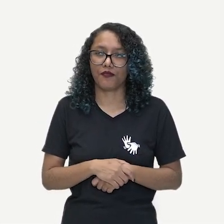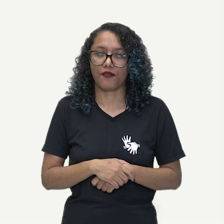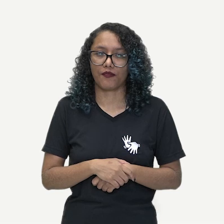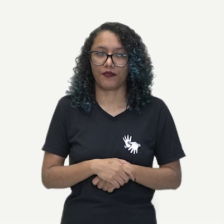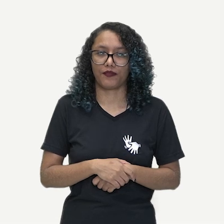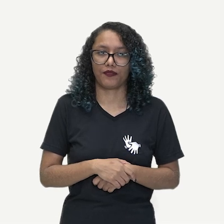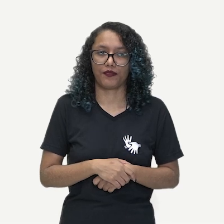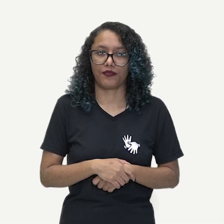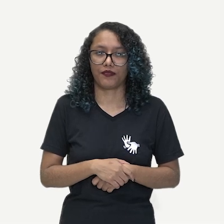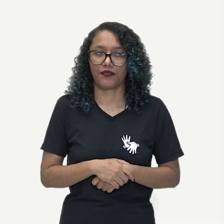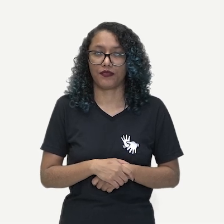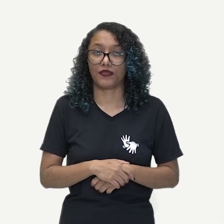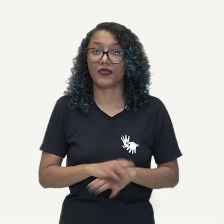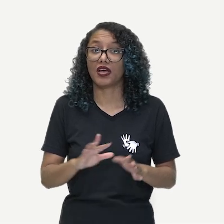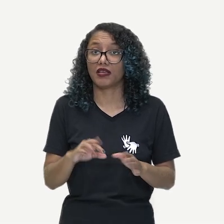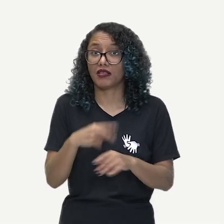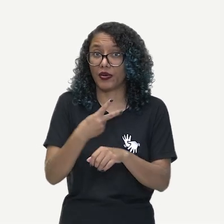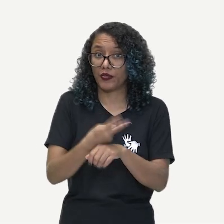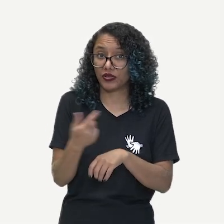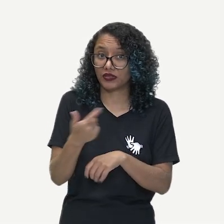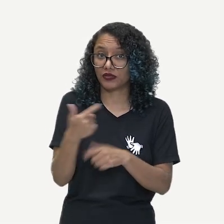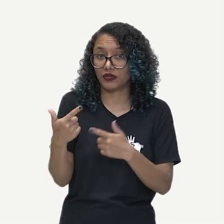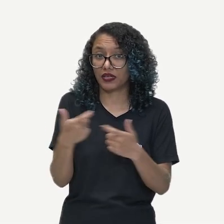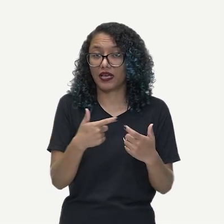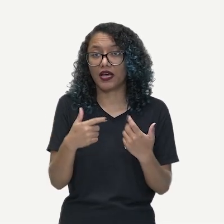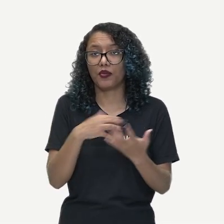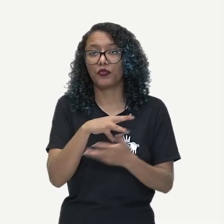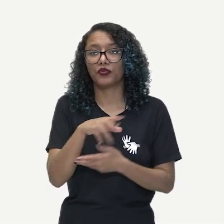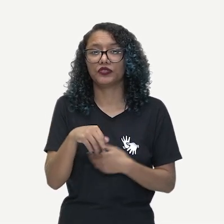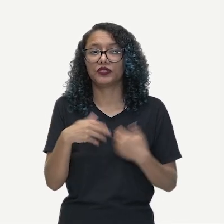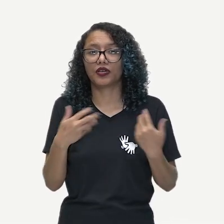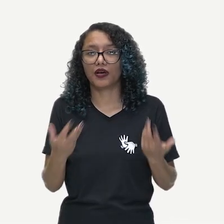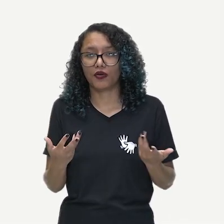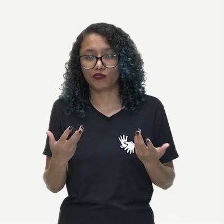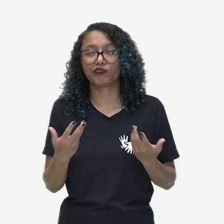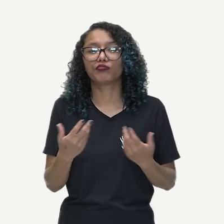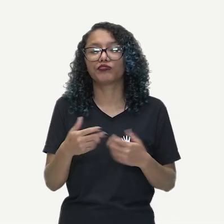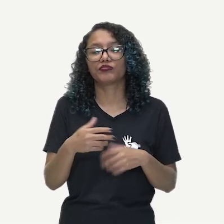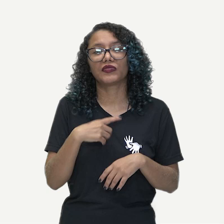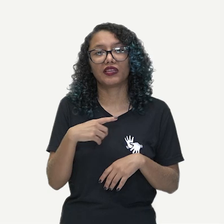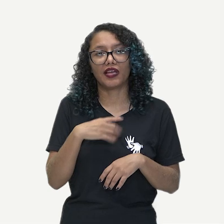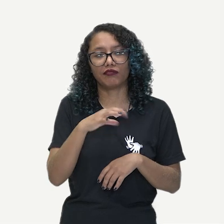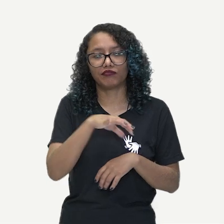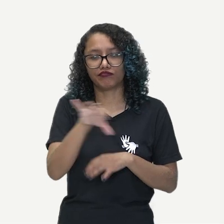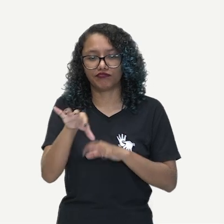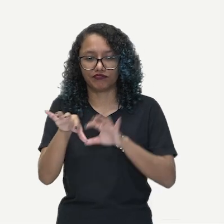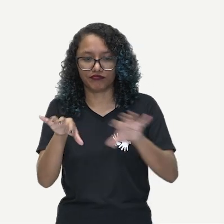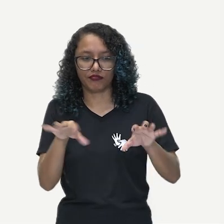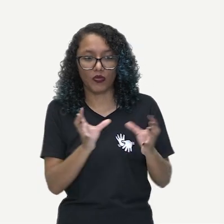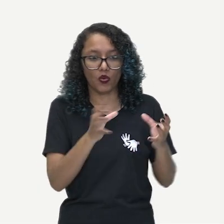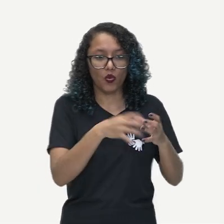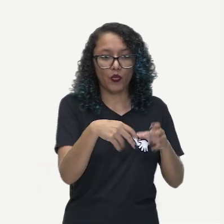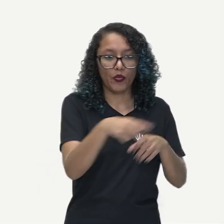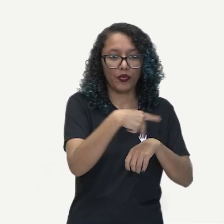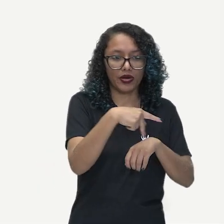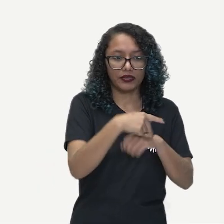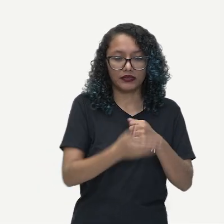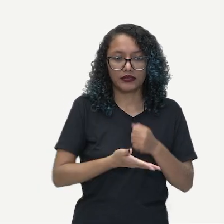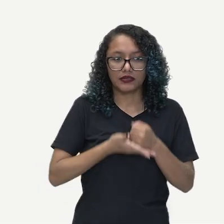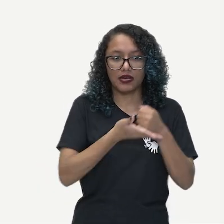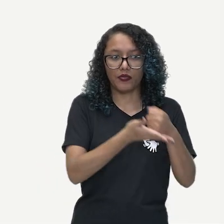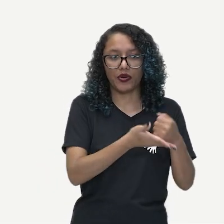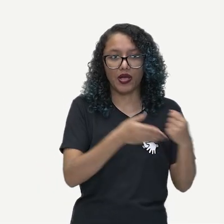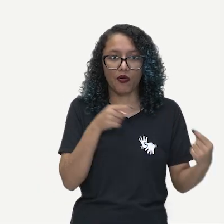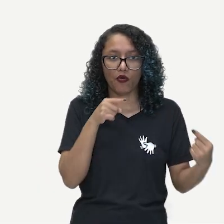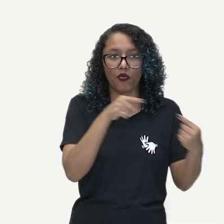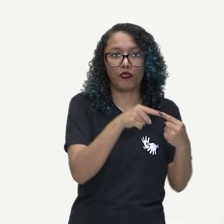ter, pós-Segunda Guerra Mundial, a divisão do mundo em países capitalistas alinhados